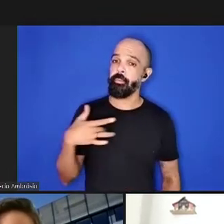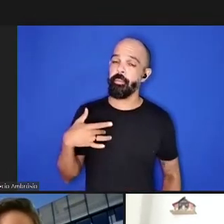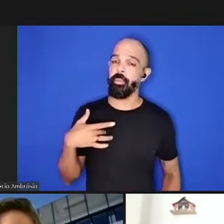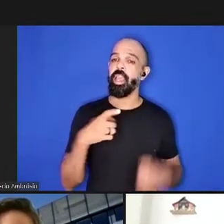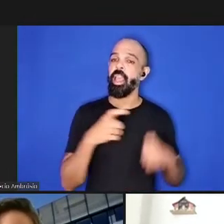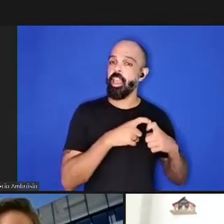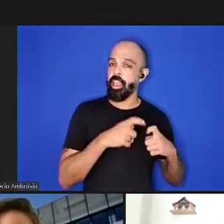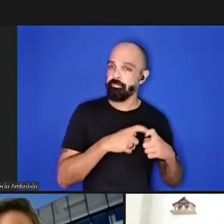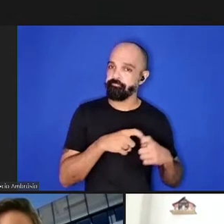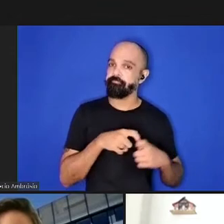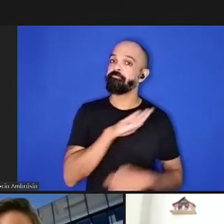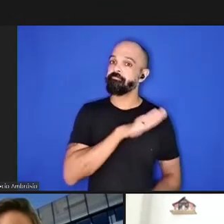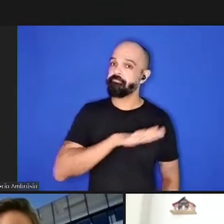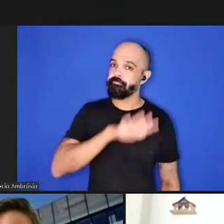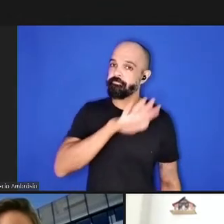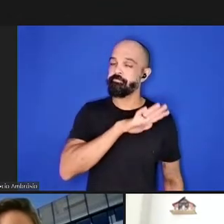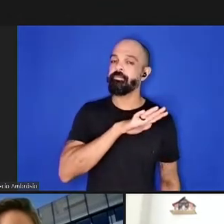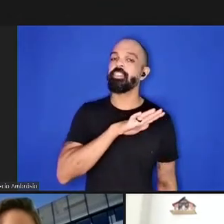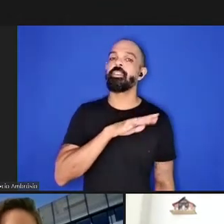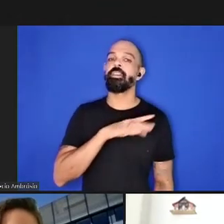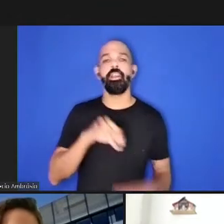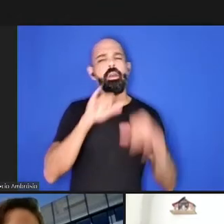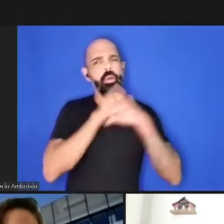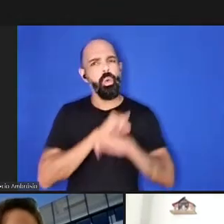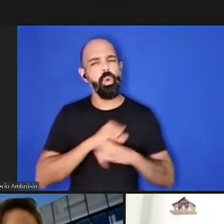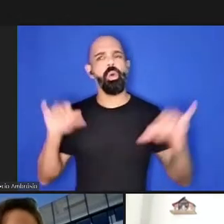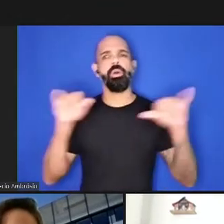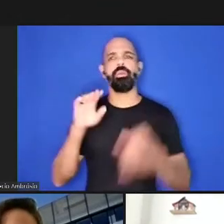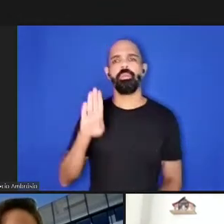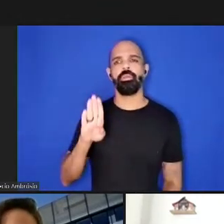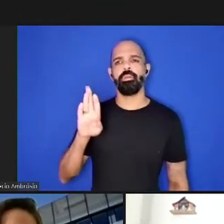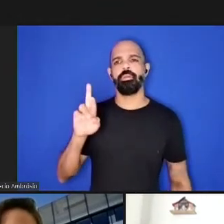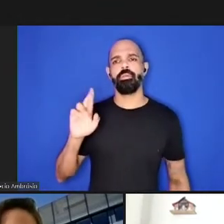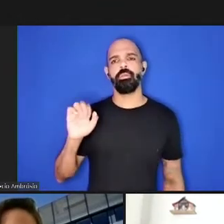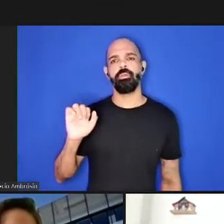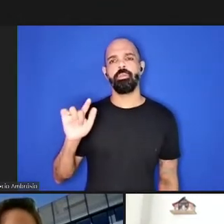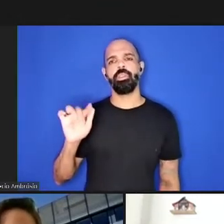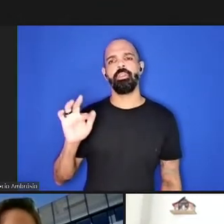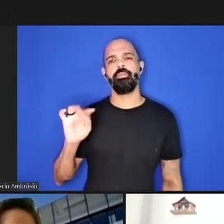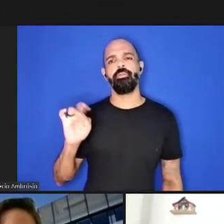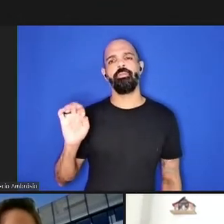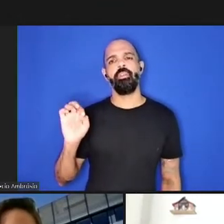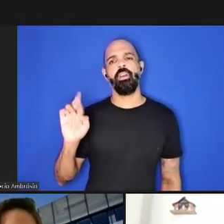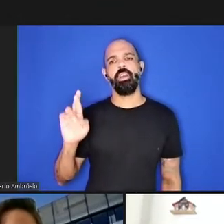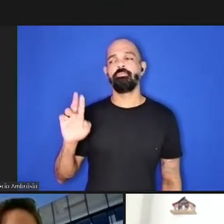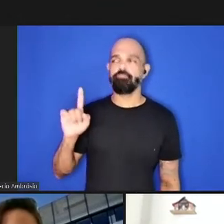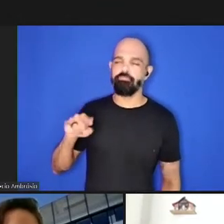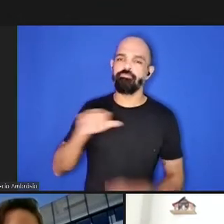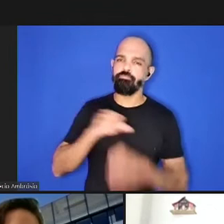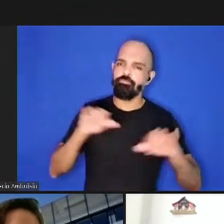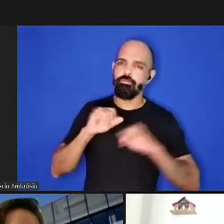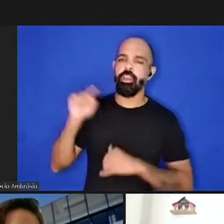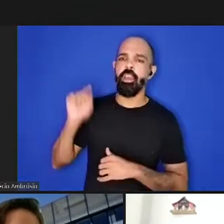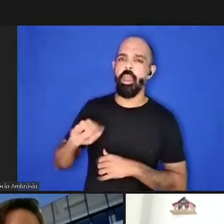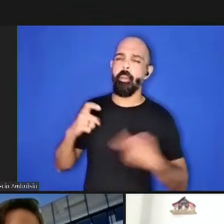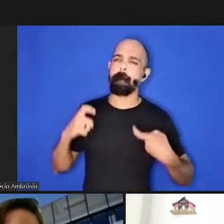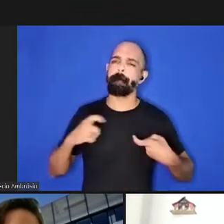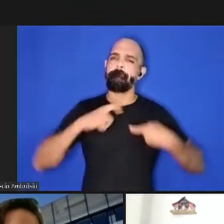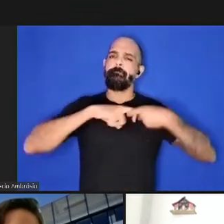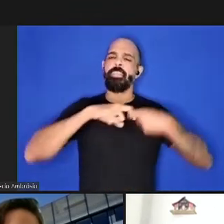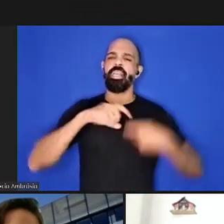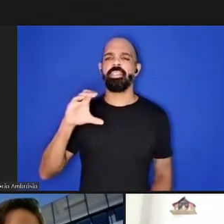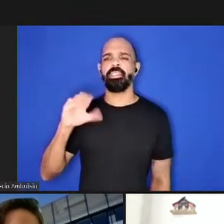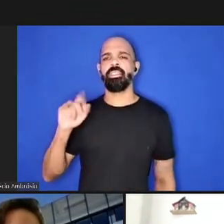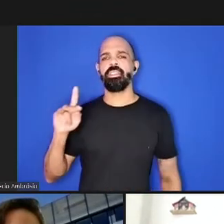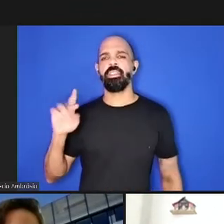Então, eu divulgo o Bragfest como sendo uma grande parceria CAPES e Alexander